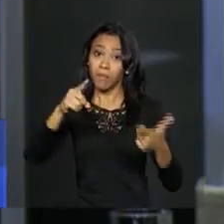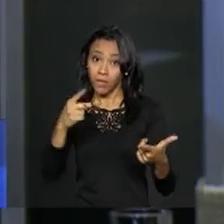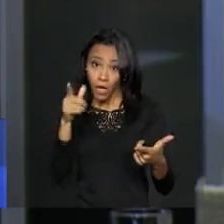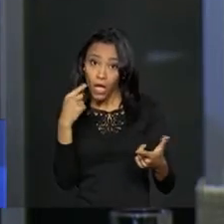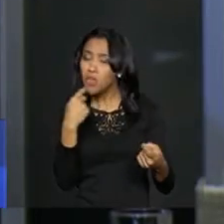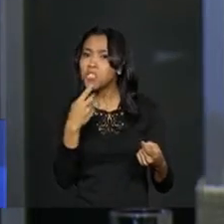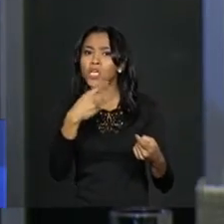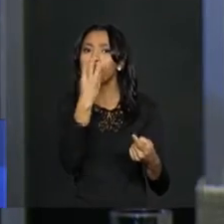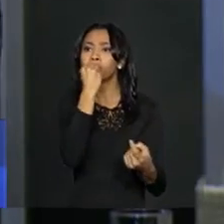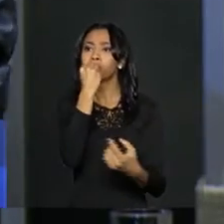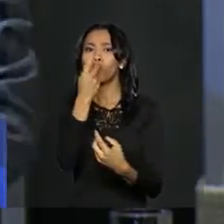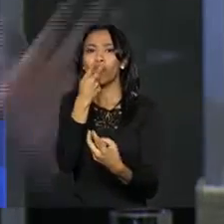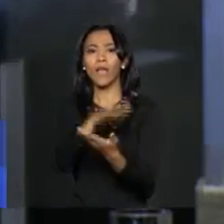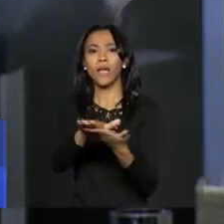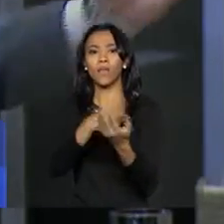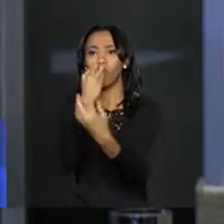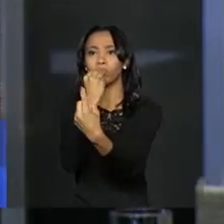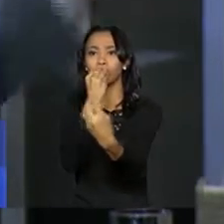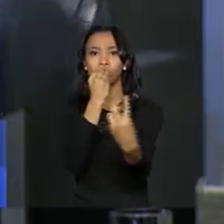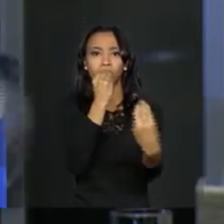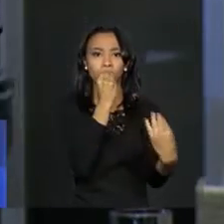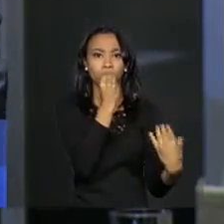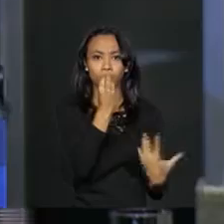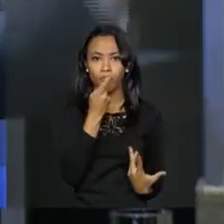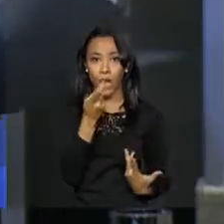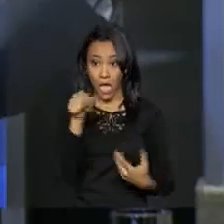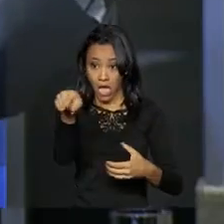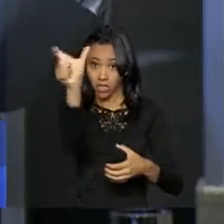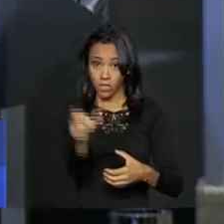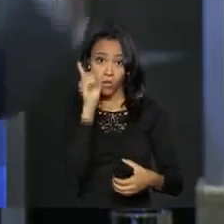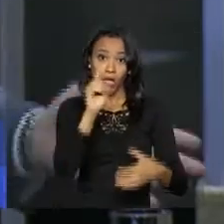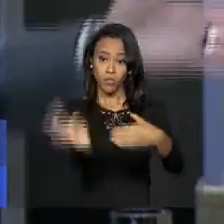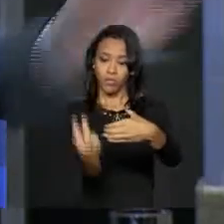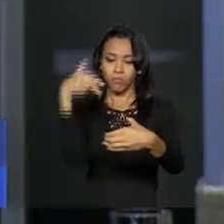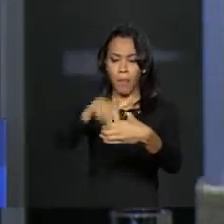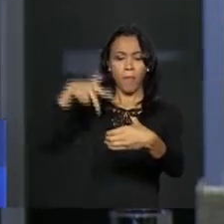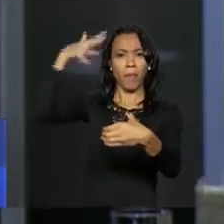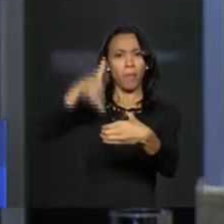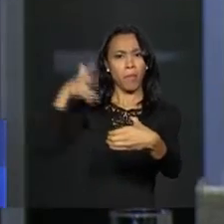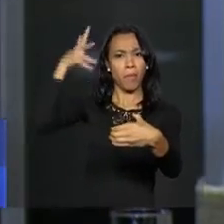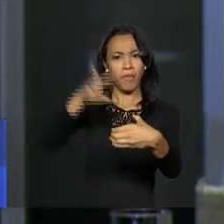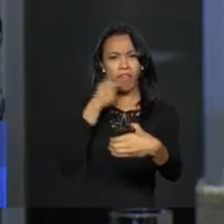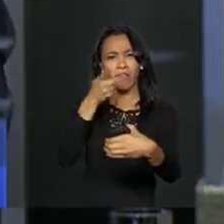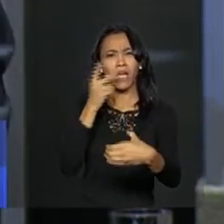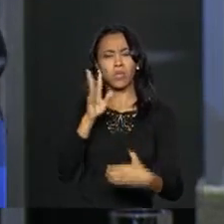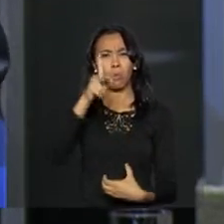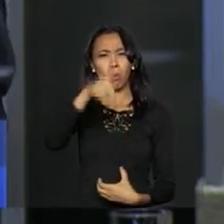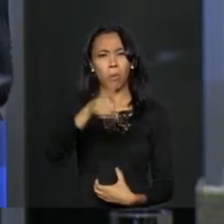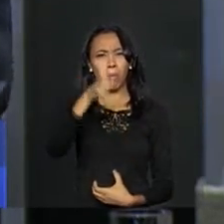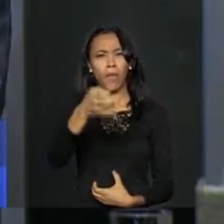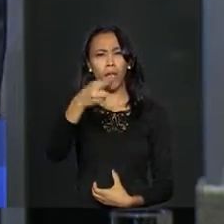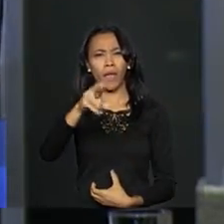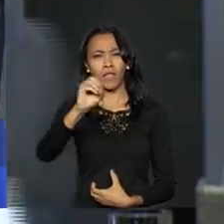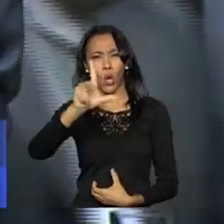vejo ninguém falar. O deputado Osmar Serralho sobe aqui à tribuna e vem falar do Petrolão. Deputado